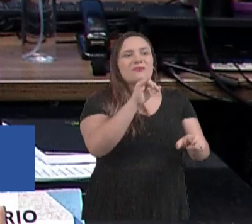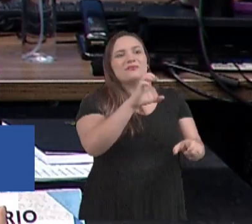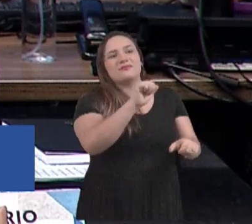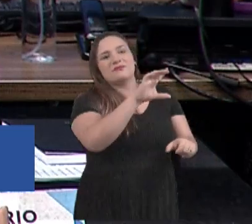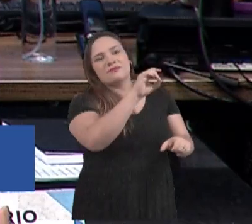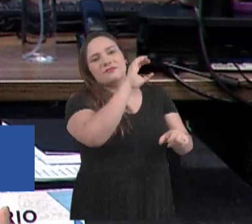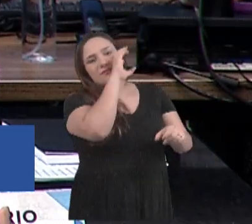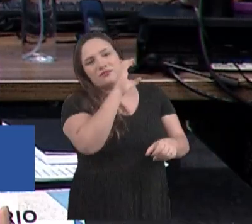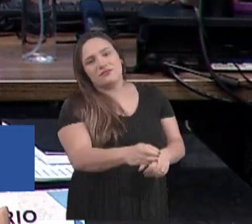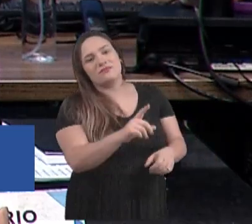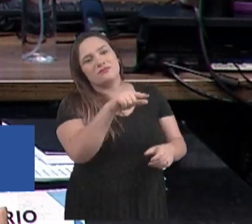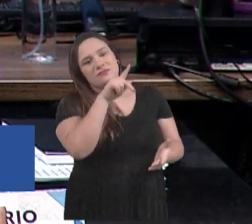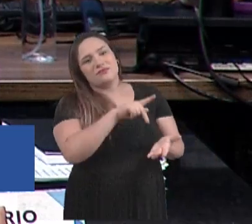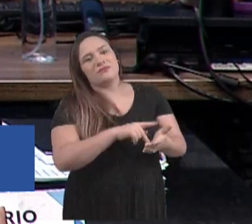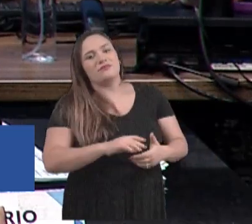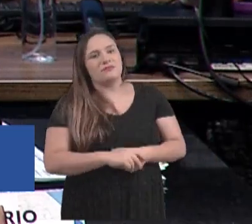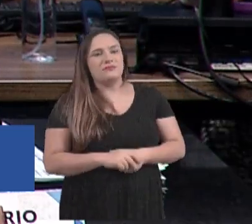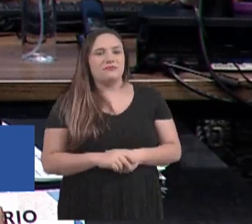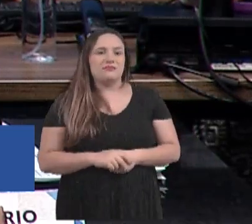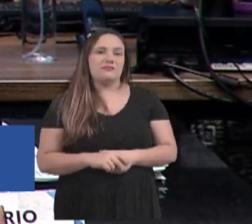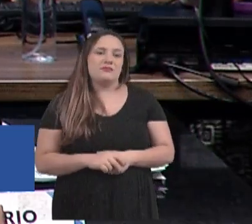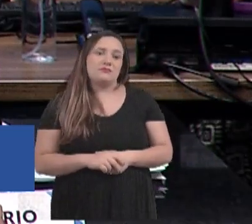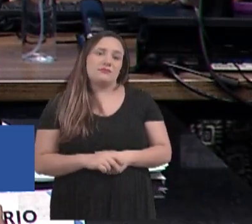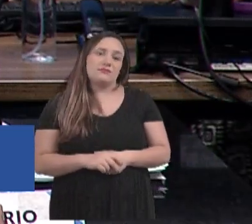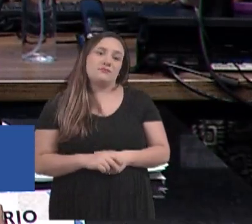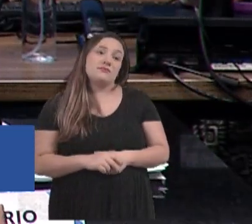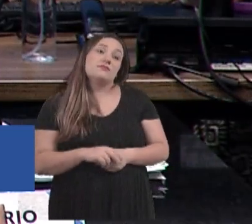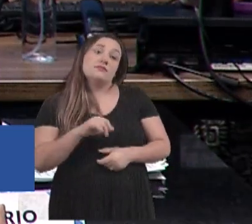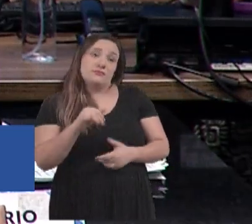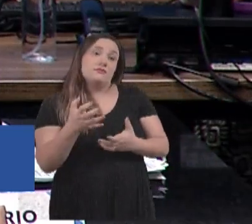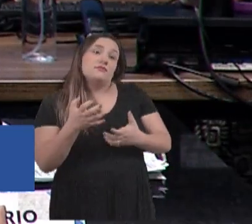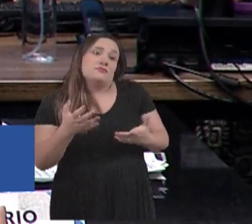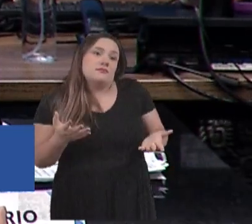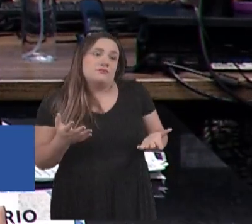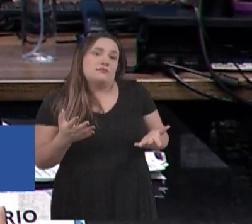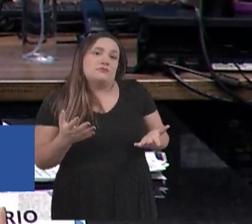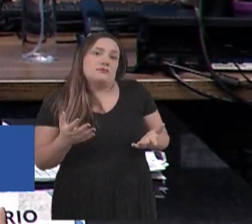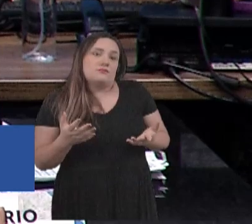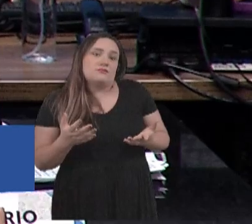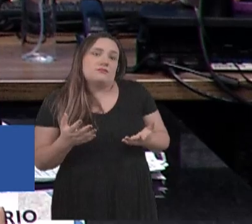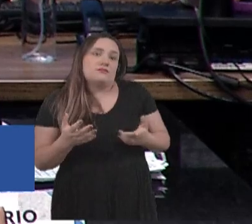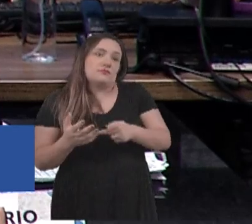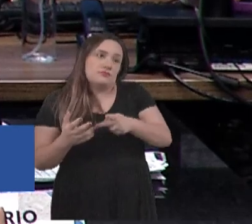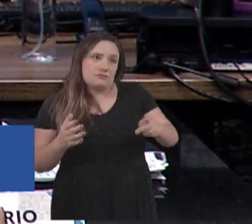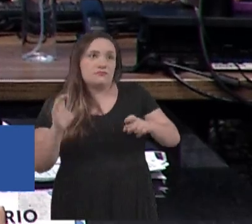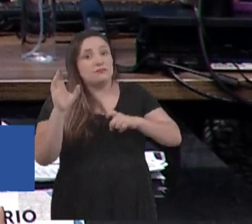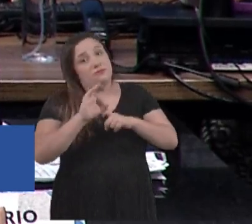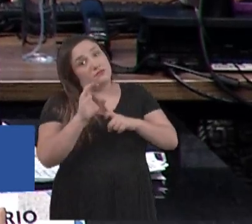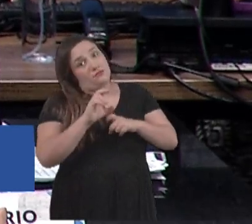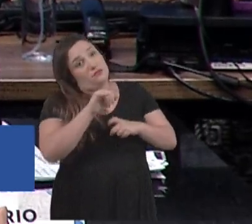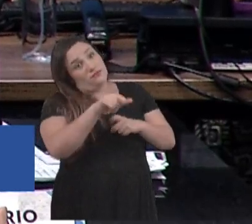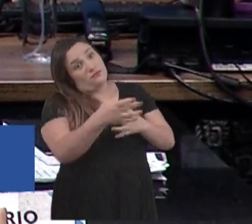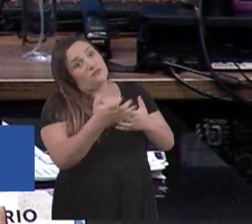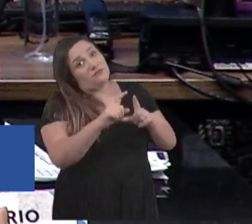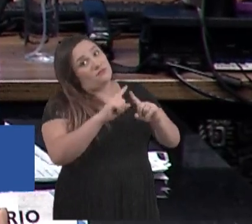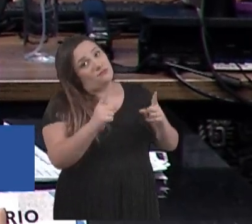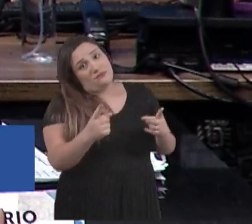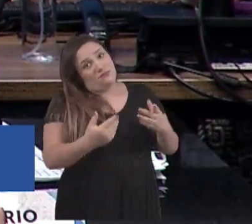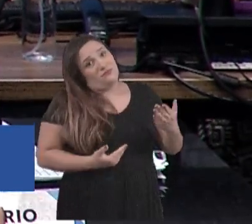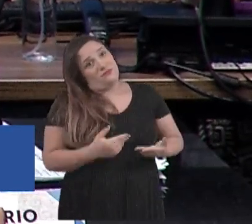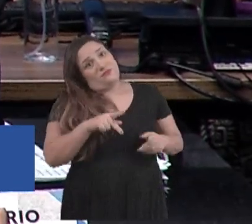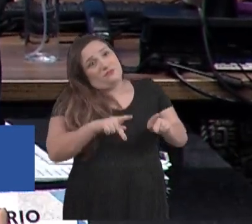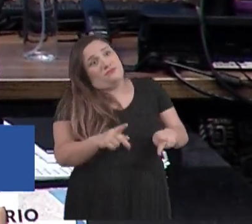da CACEMES. Essa que é a história. A não ser que ele queira ser candidato a presidente da CACEMES sem poder, porque ele não é